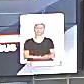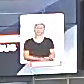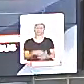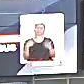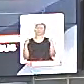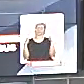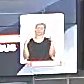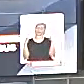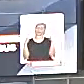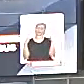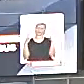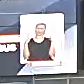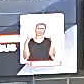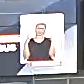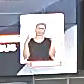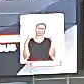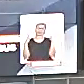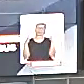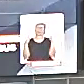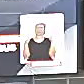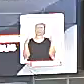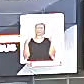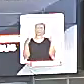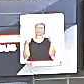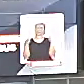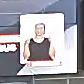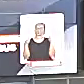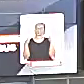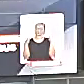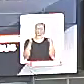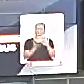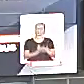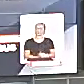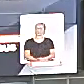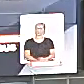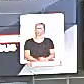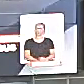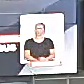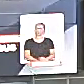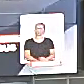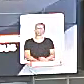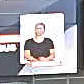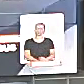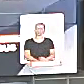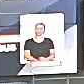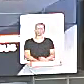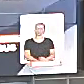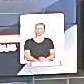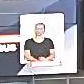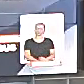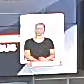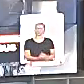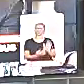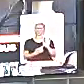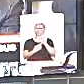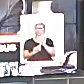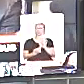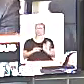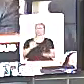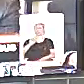obrigado depois depois é o nosso representante do Dr